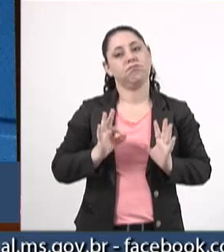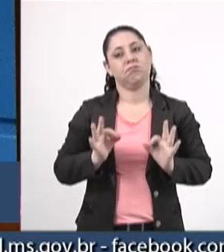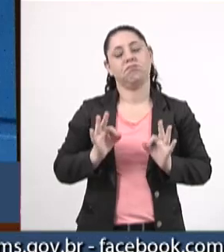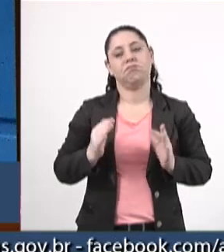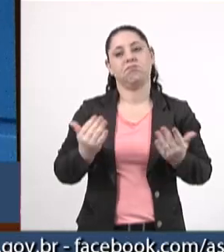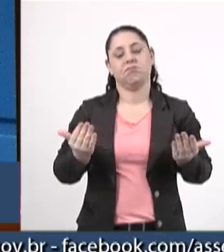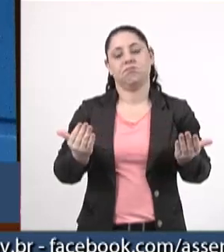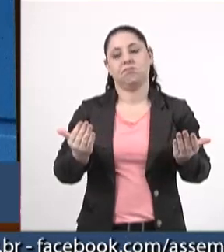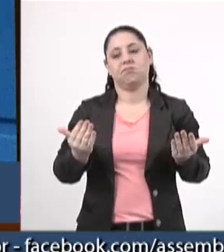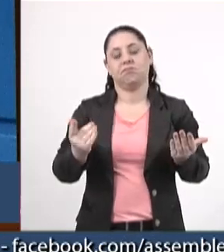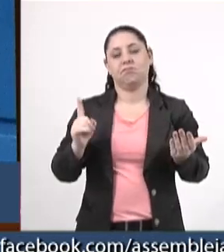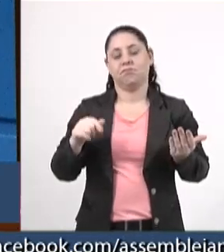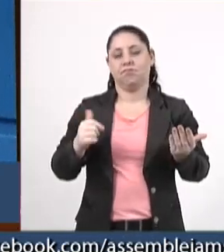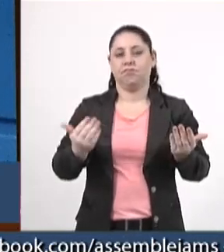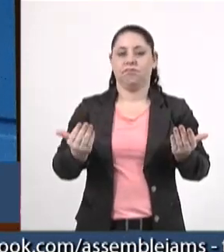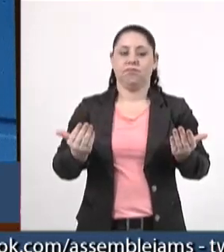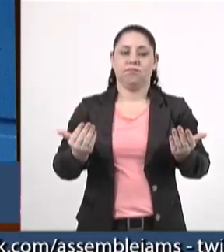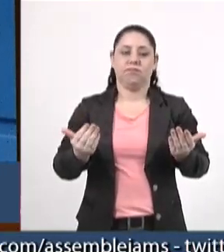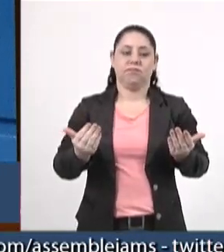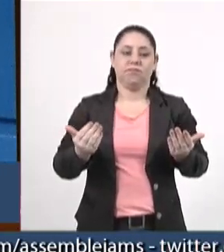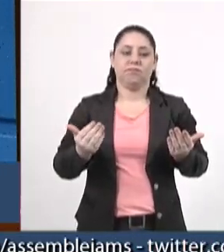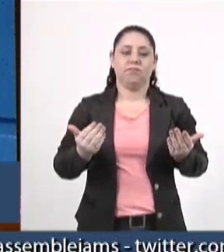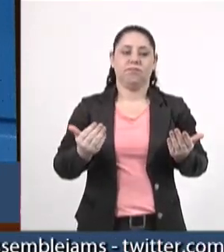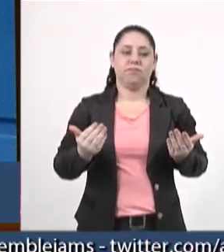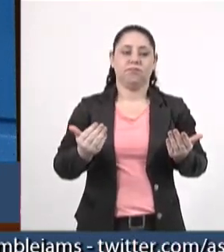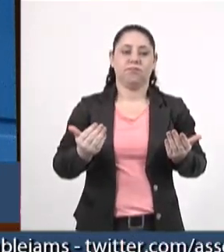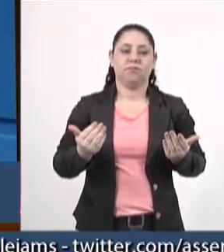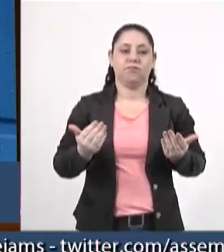Logicamente que isso,